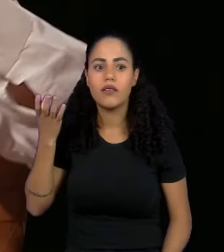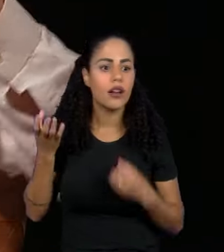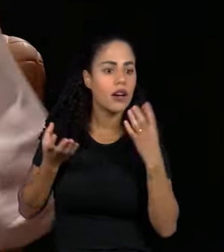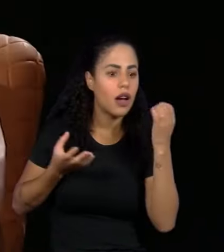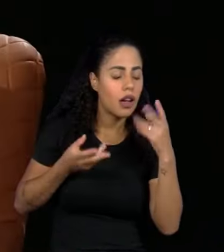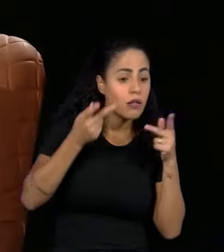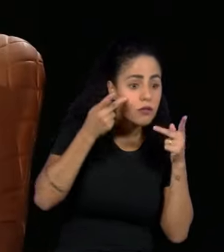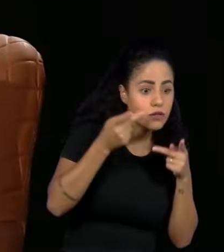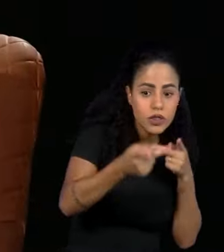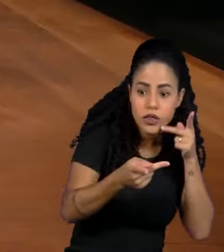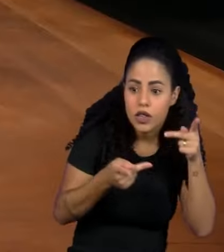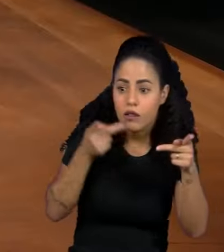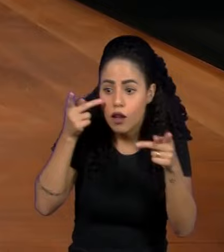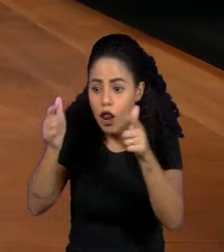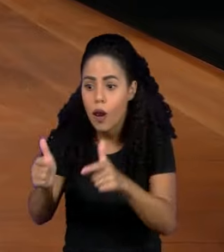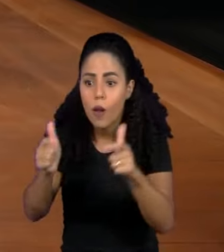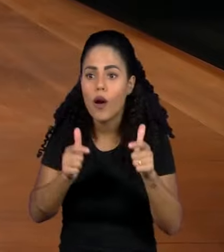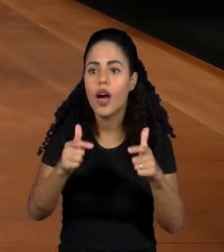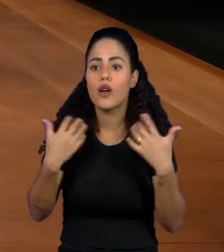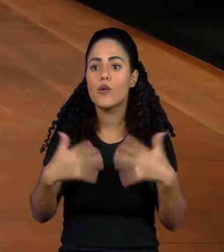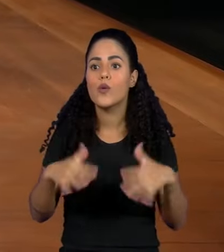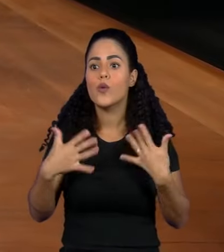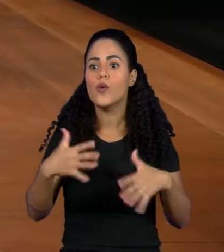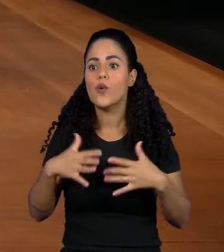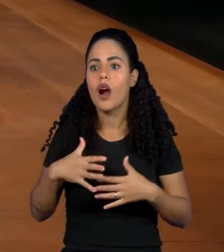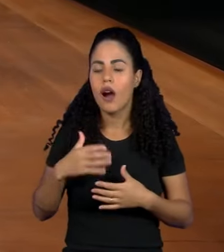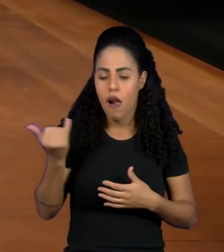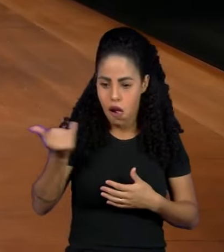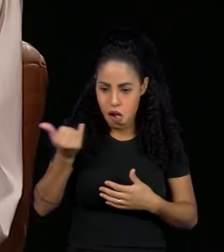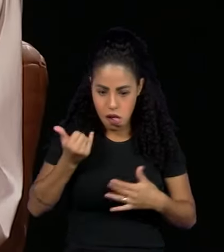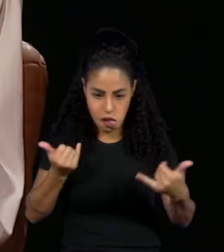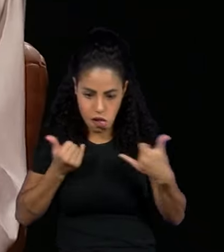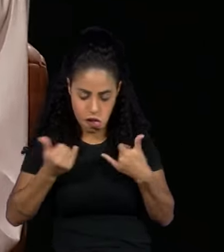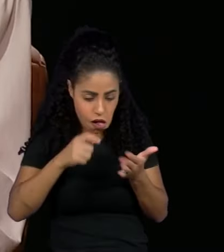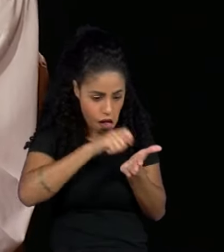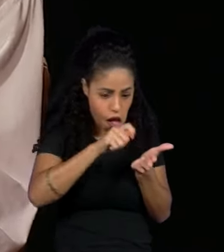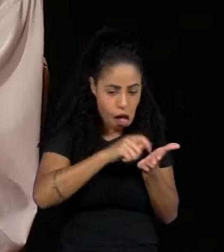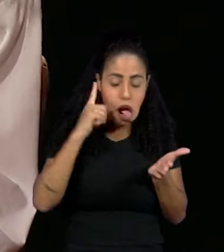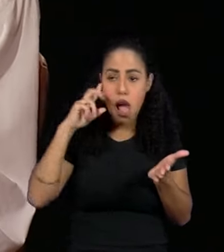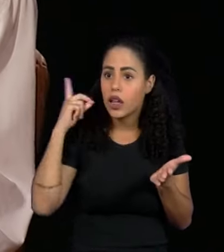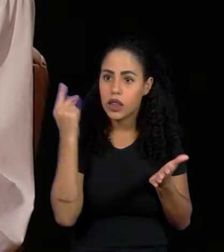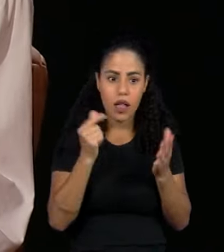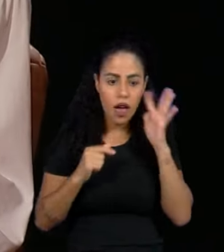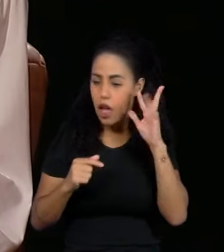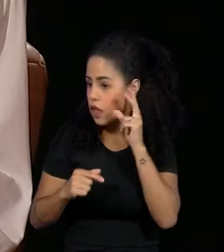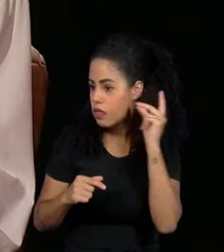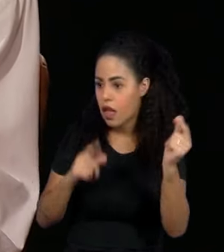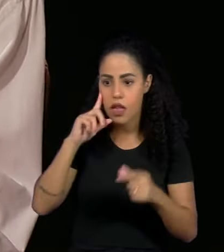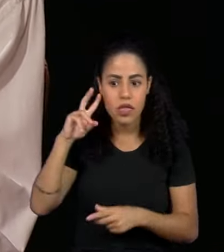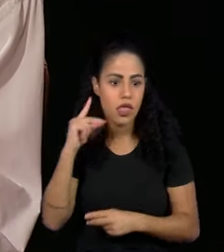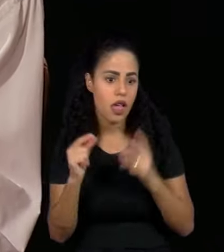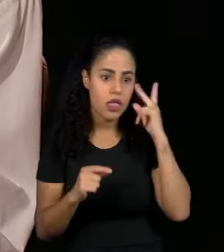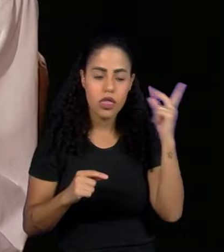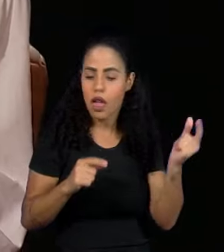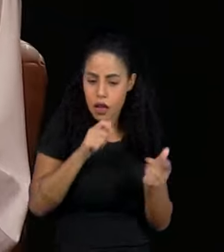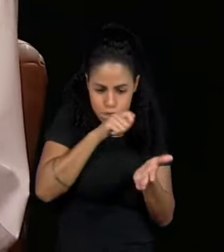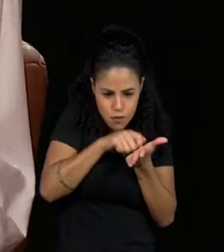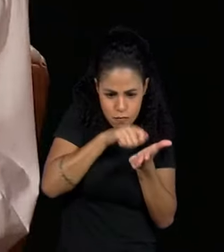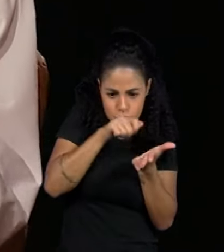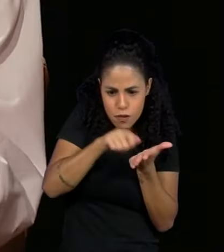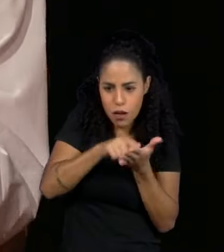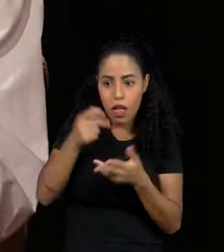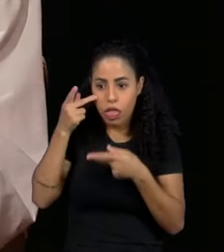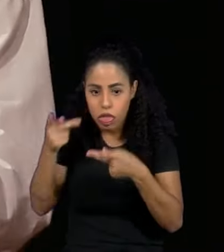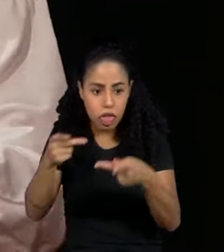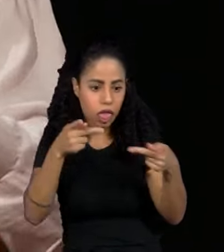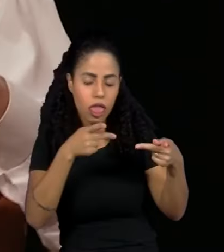era muito bem estruturado. As Três Irmãs do Tchekhov. Tchekhov é maravilhoso, Tchekhov é uma mandala, né? Que nós descobrimos,